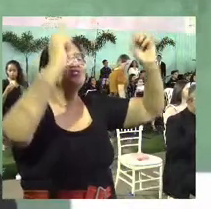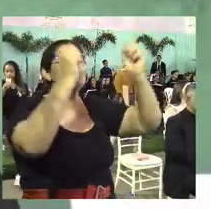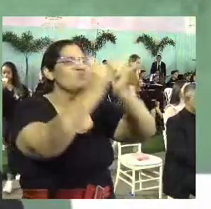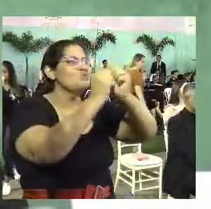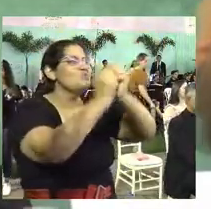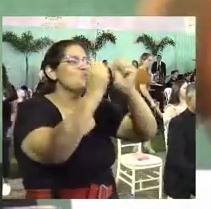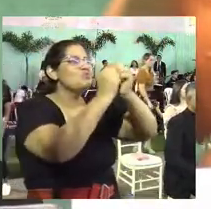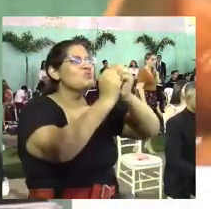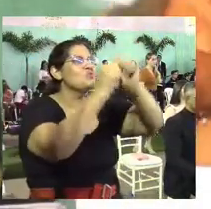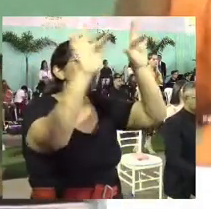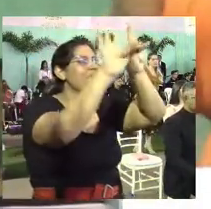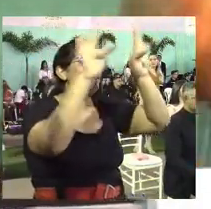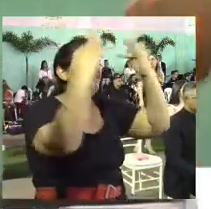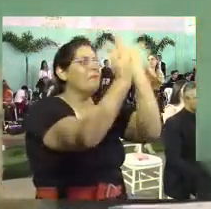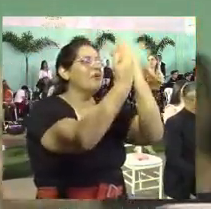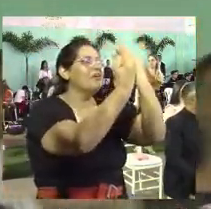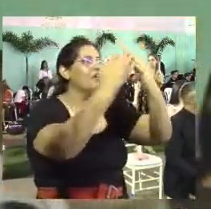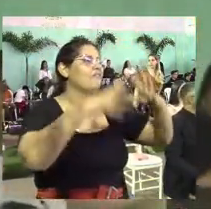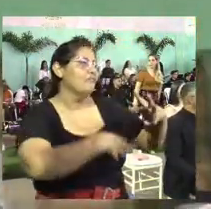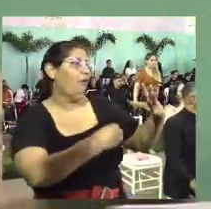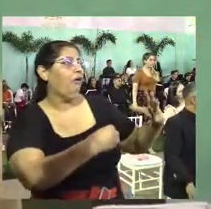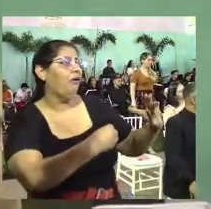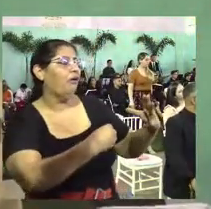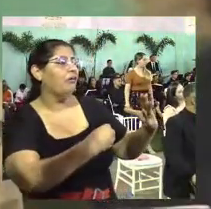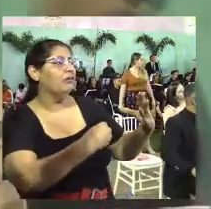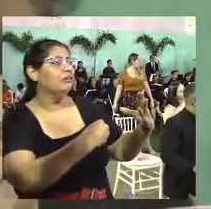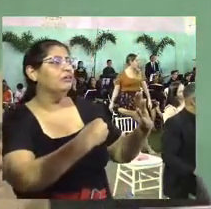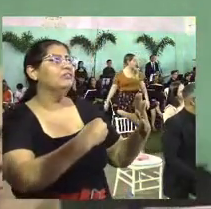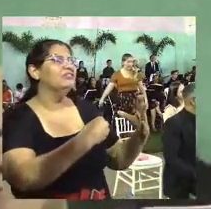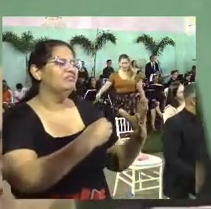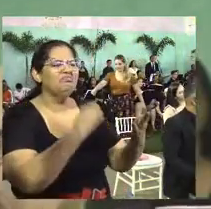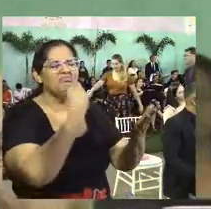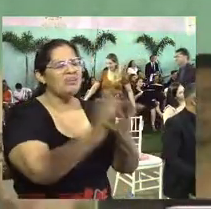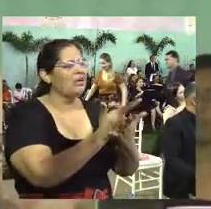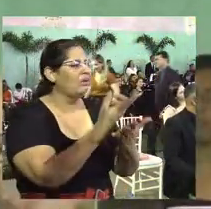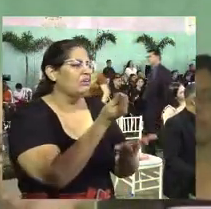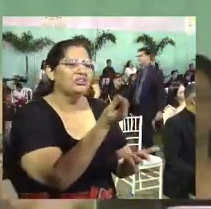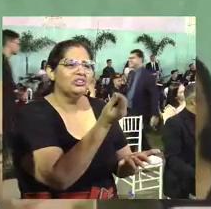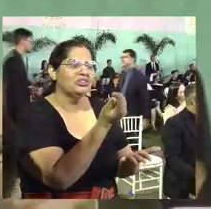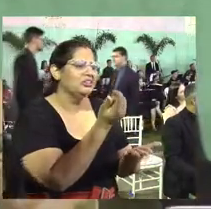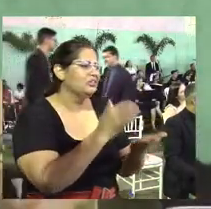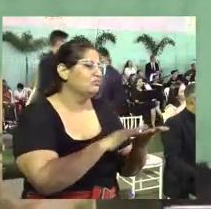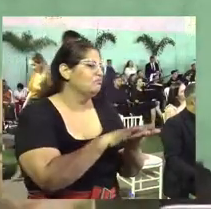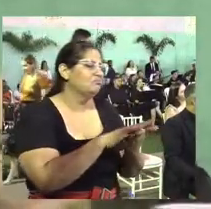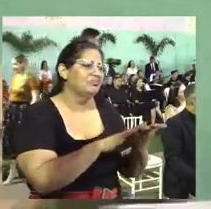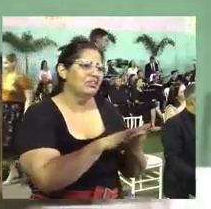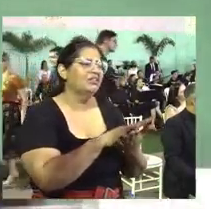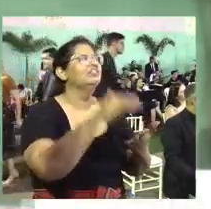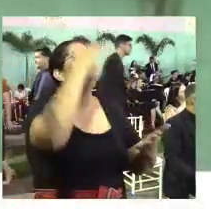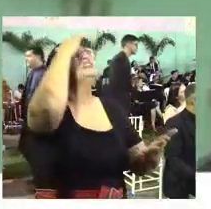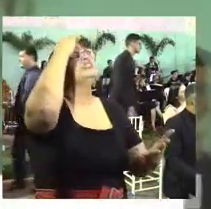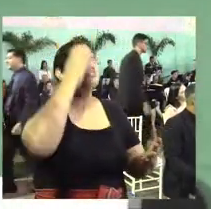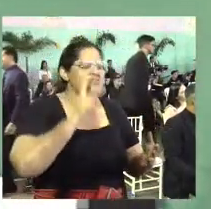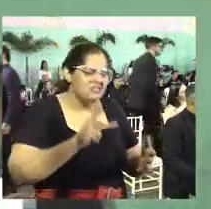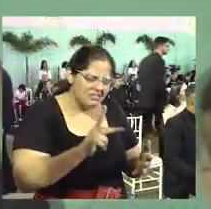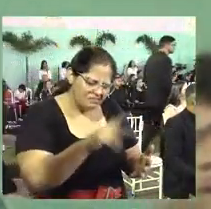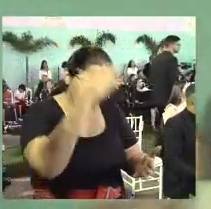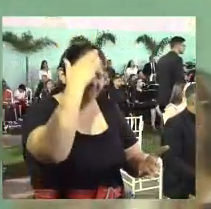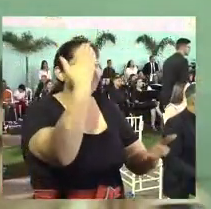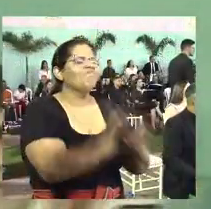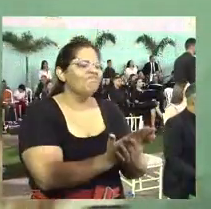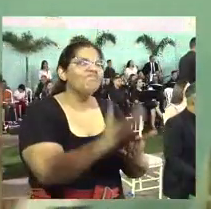pois quantas vencidas eu sei porque eu já estive aqui assim mas sempre acreditou